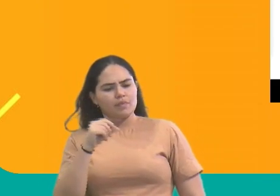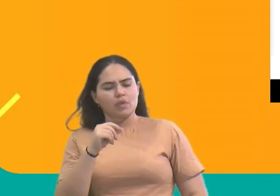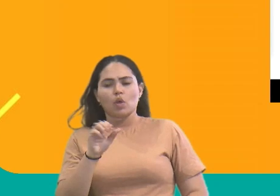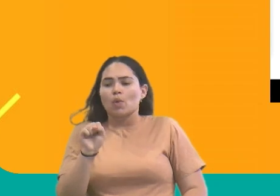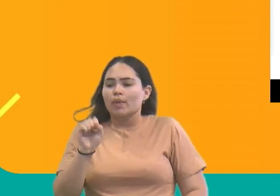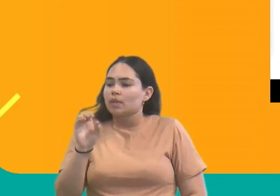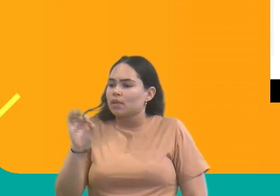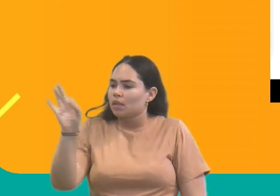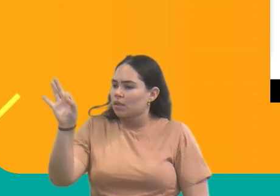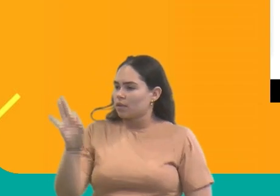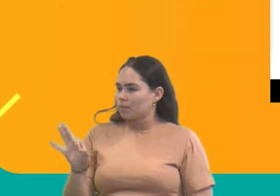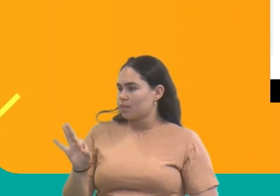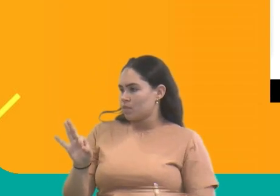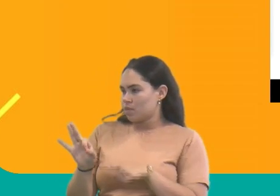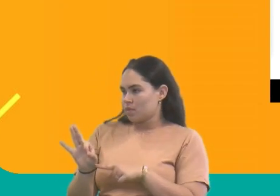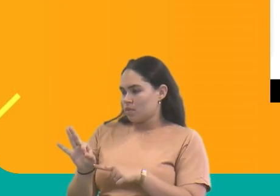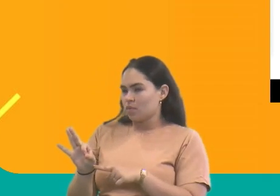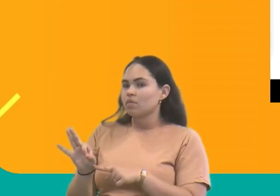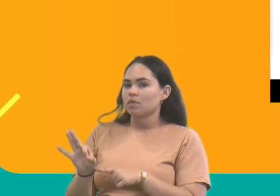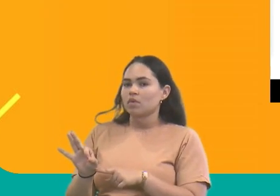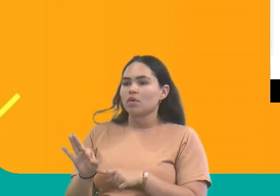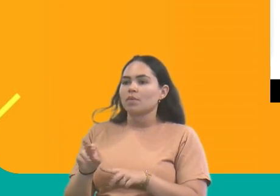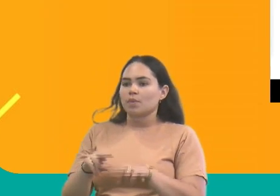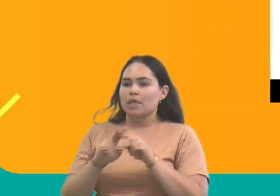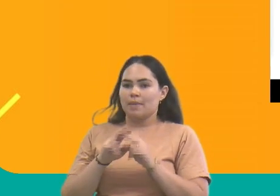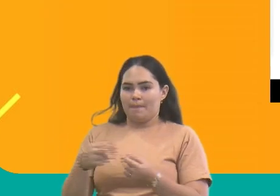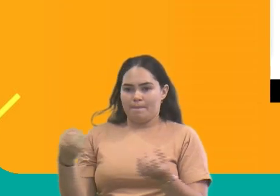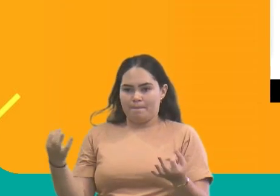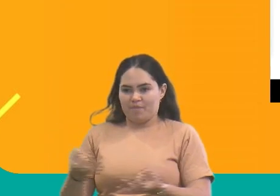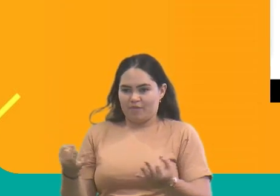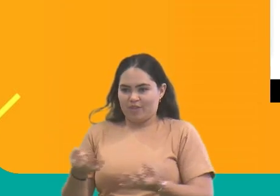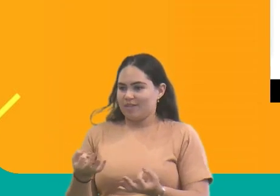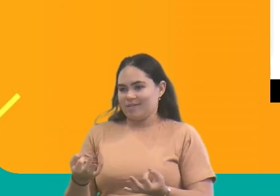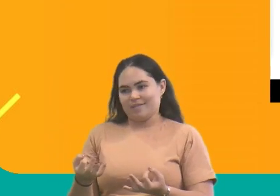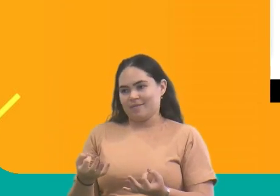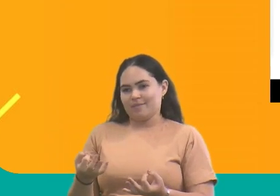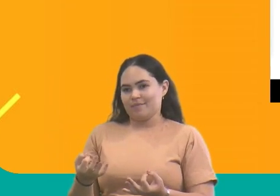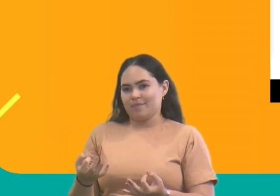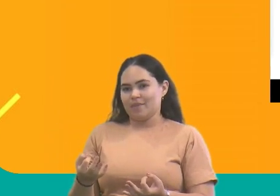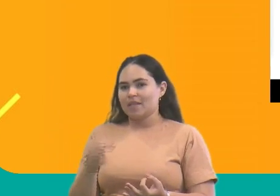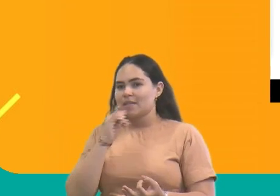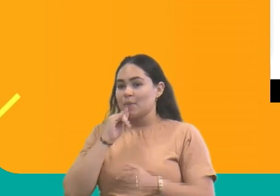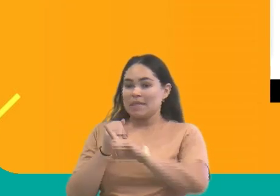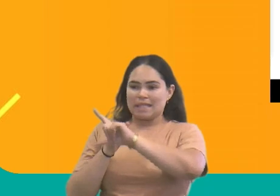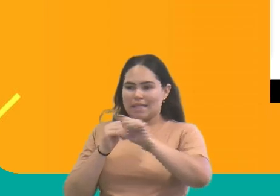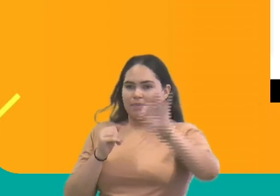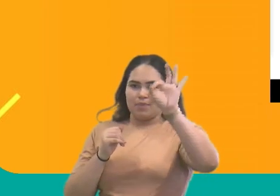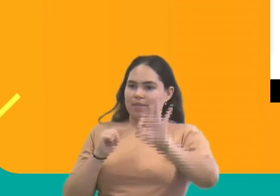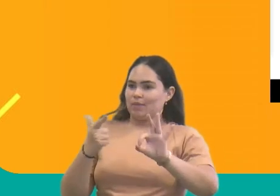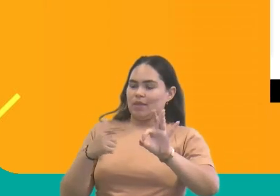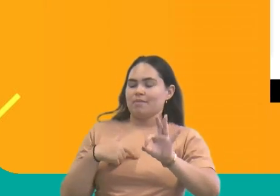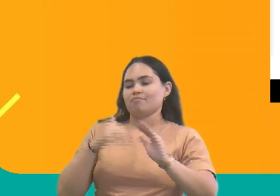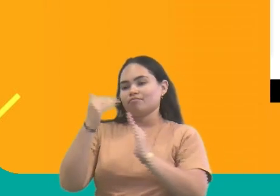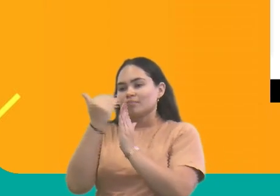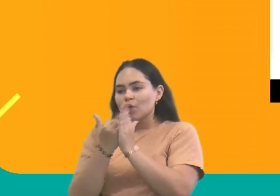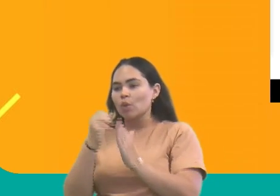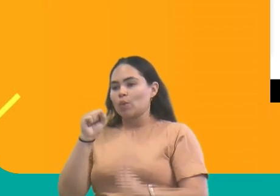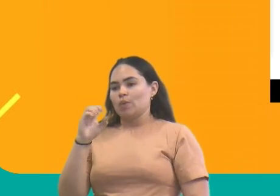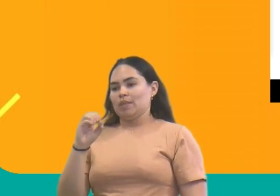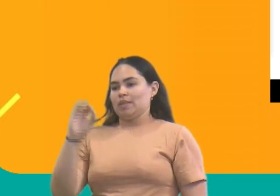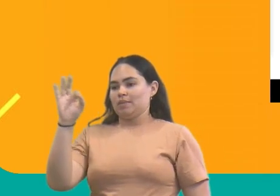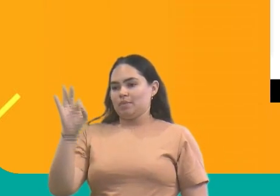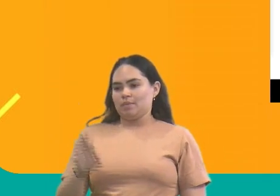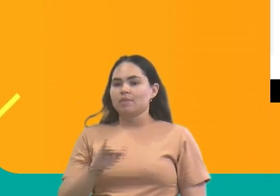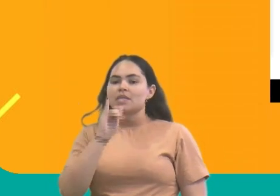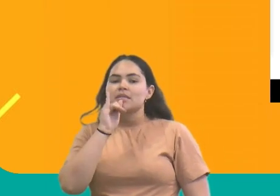80%. Ou seja, essa reação não vai sair perfeita. Vai sair menos que isso. Digamos que